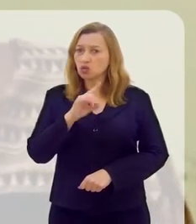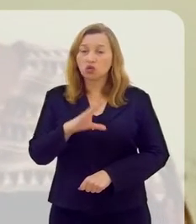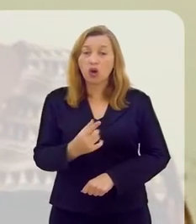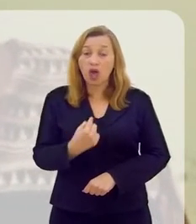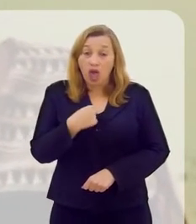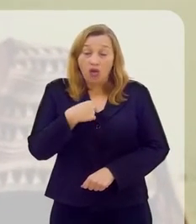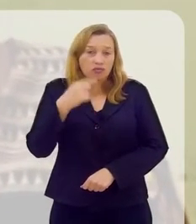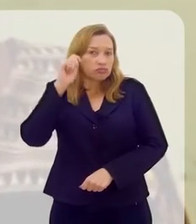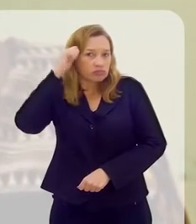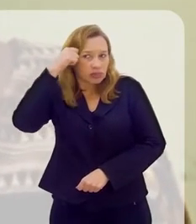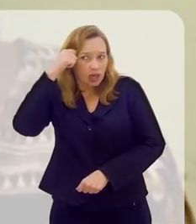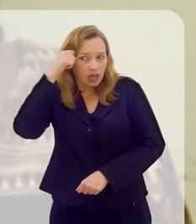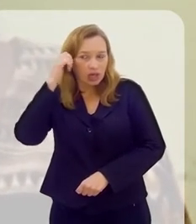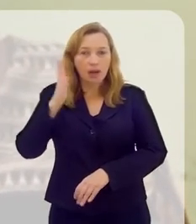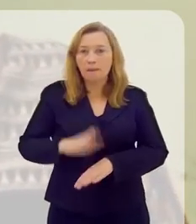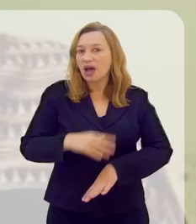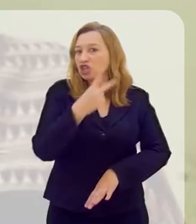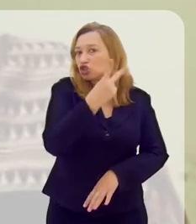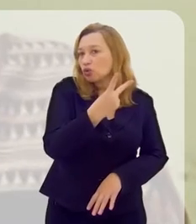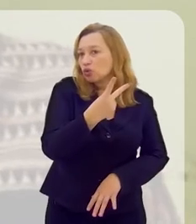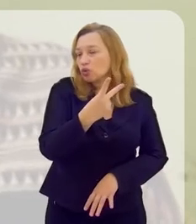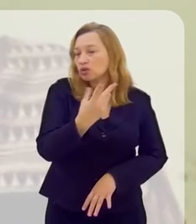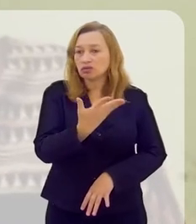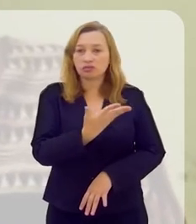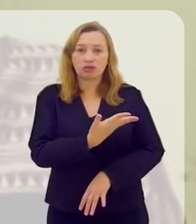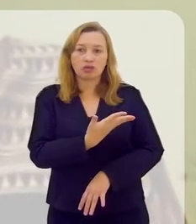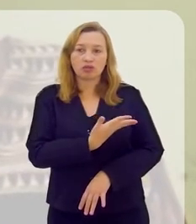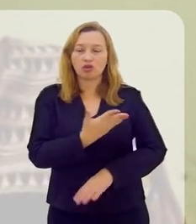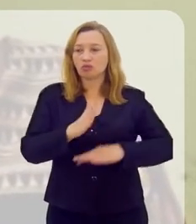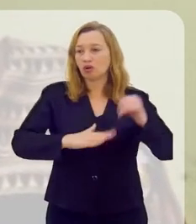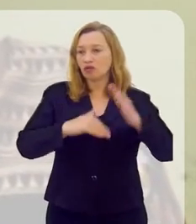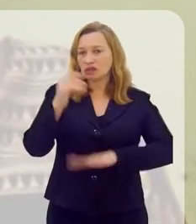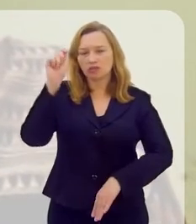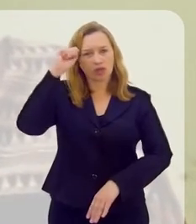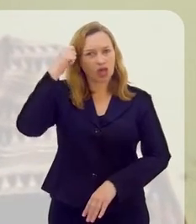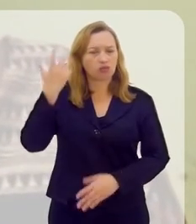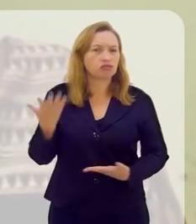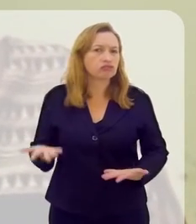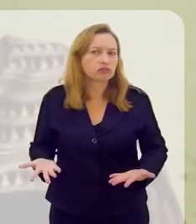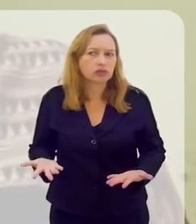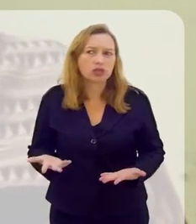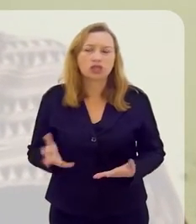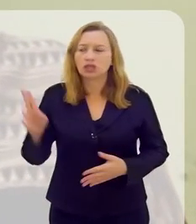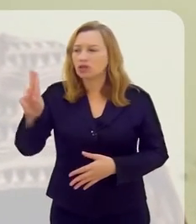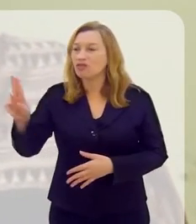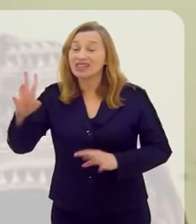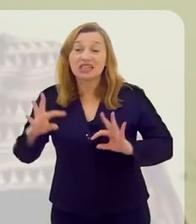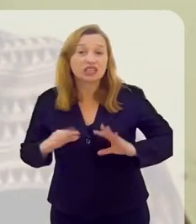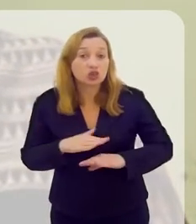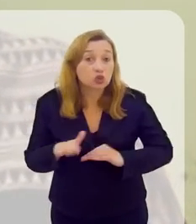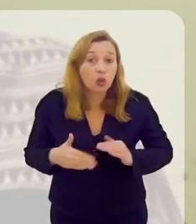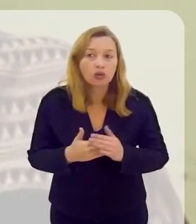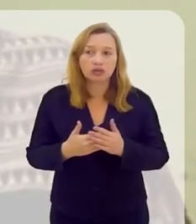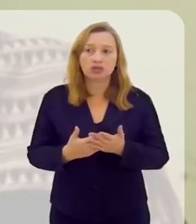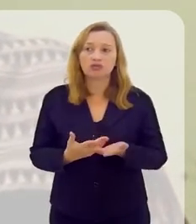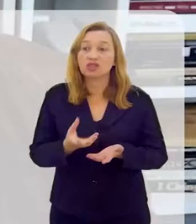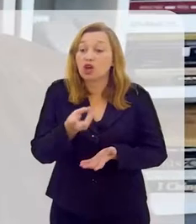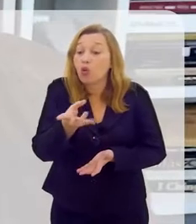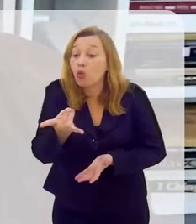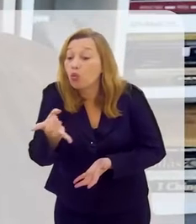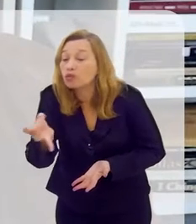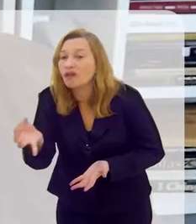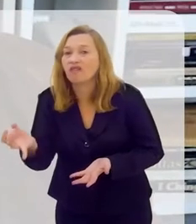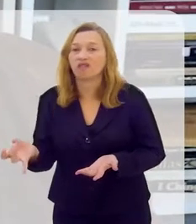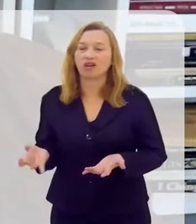negra. Assim, mais dois colegas de profissão negros na universidade inteira, assim, você